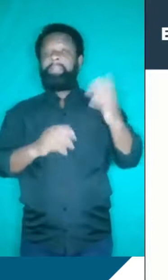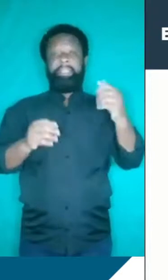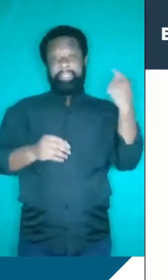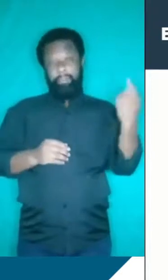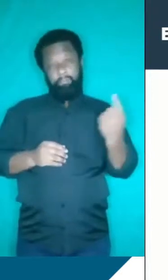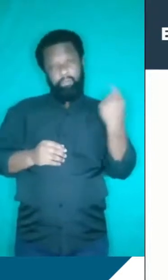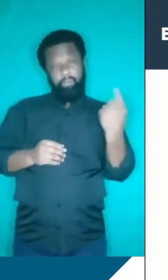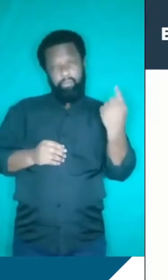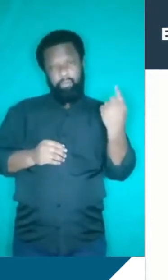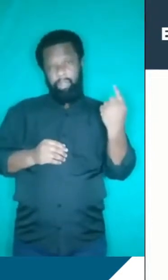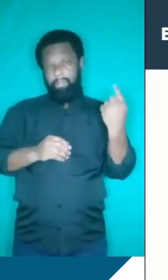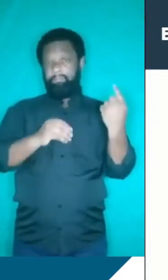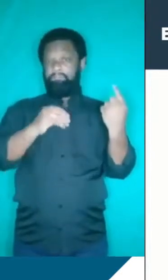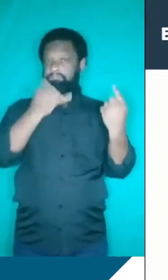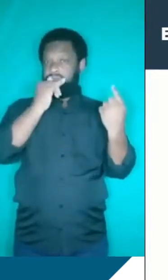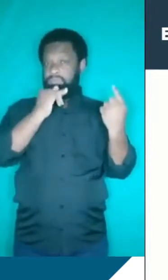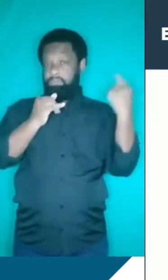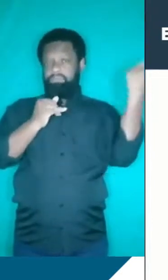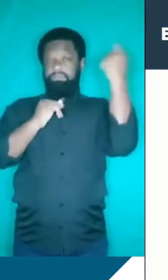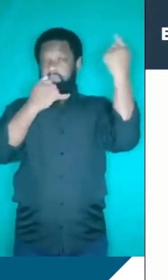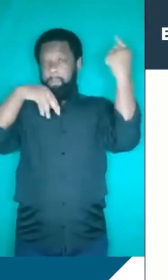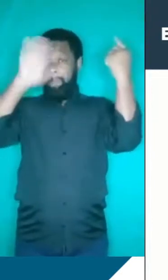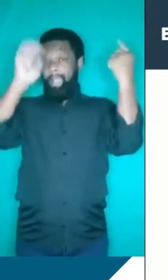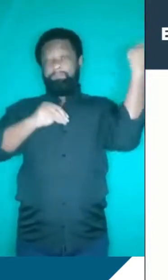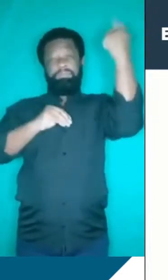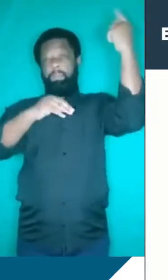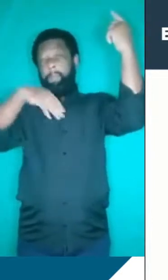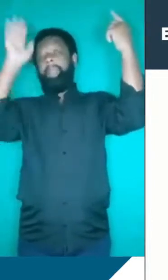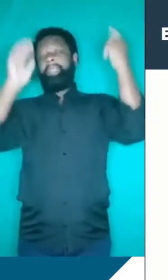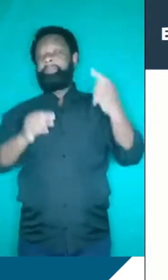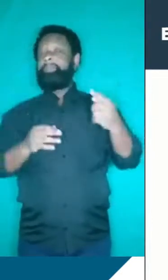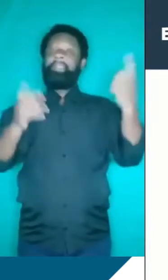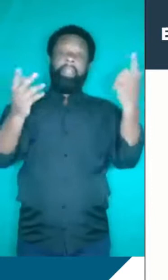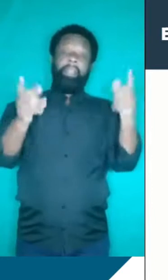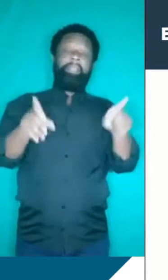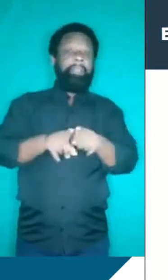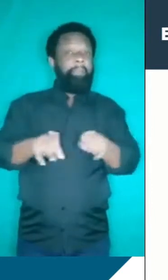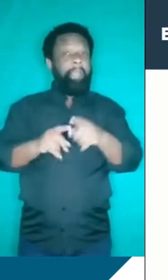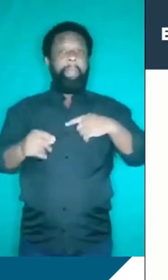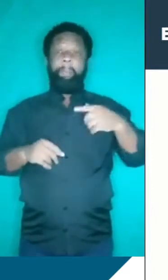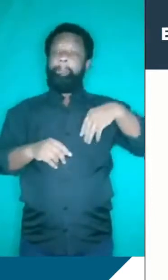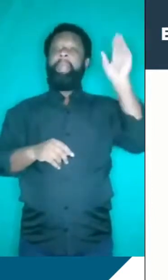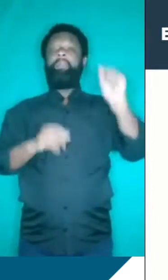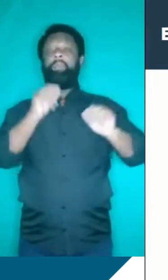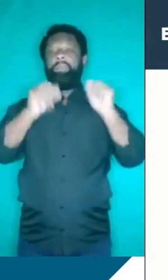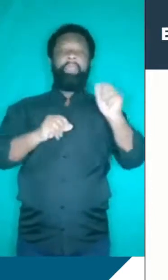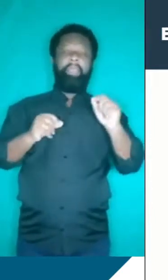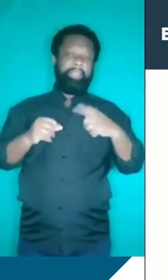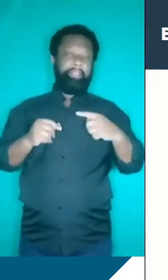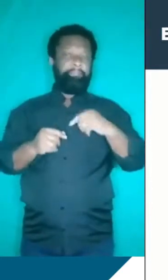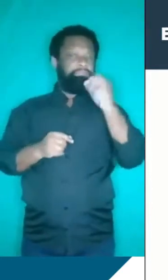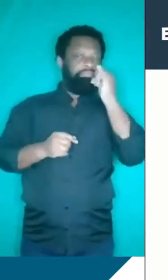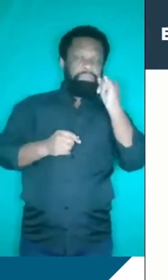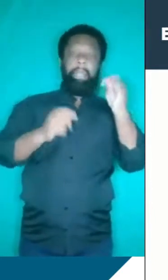quanto maior a altura de um corpo, mais energia armazenada, consequentemente, mais energia, maior sua